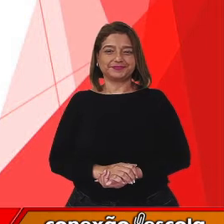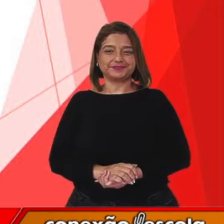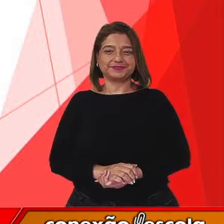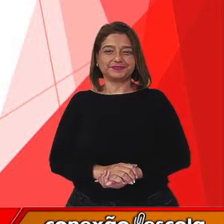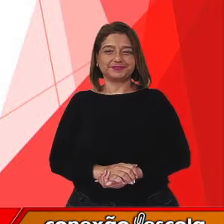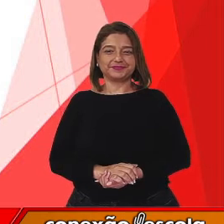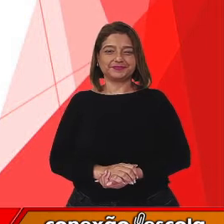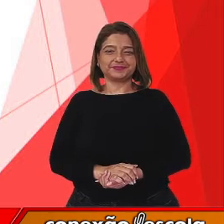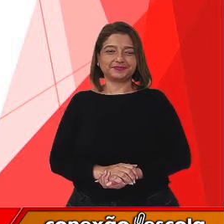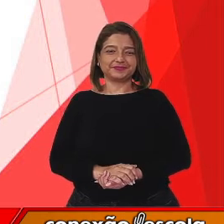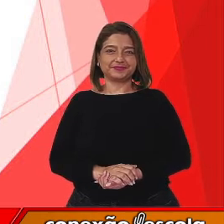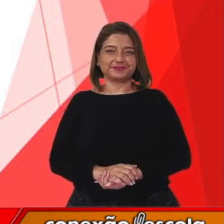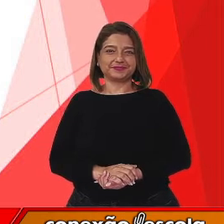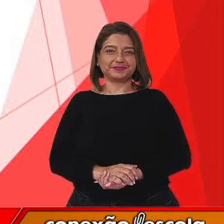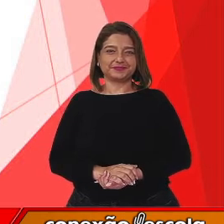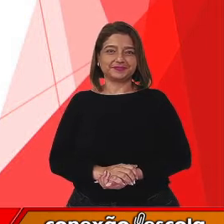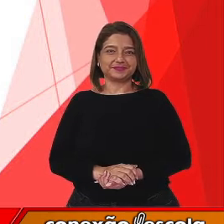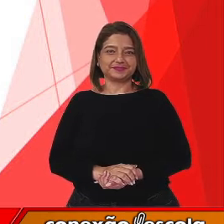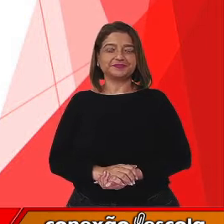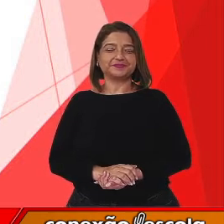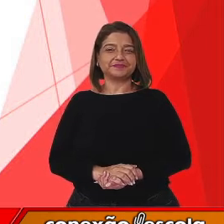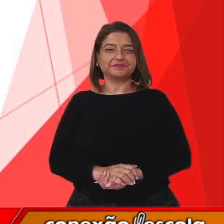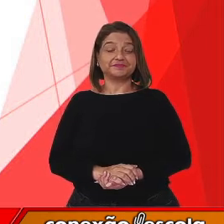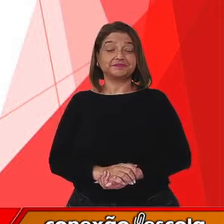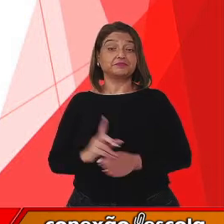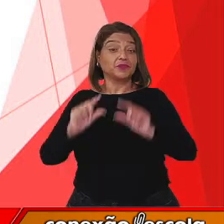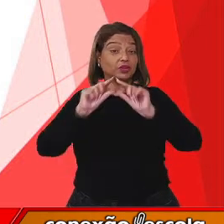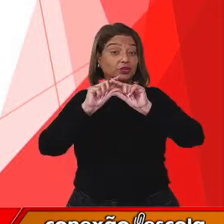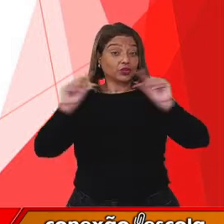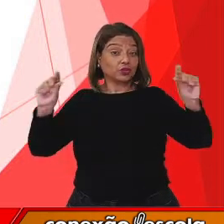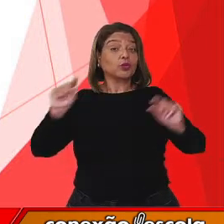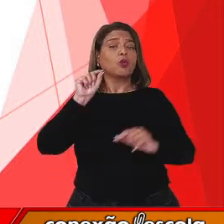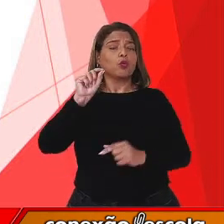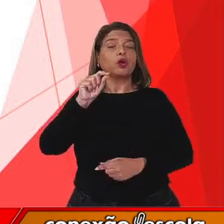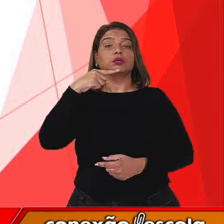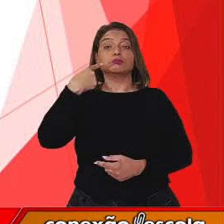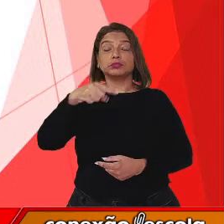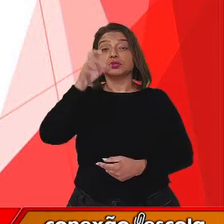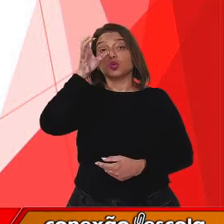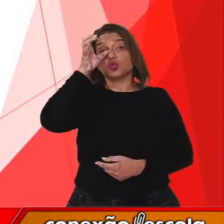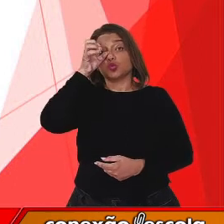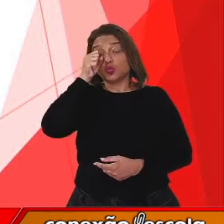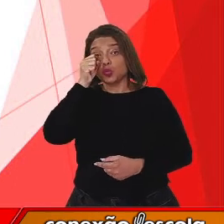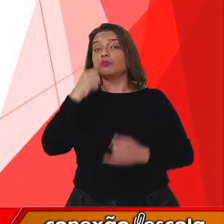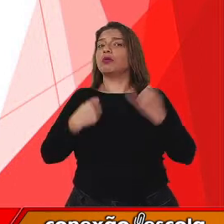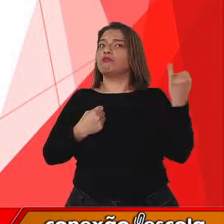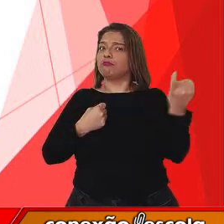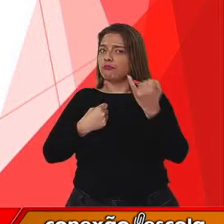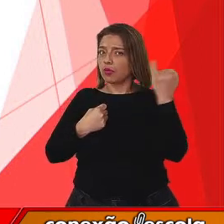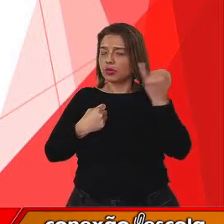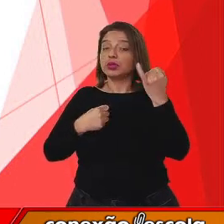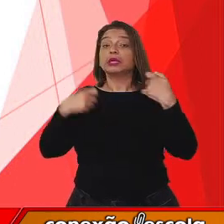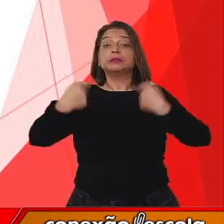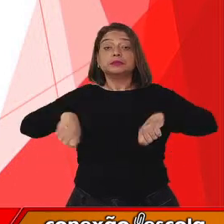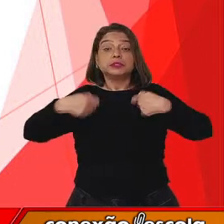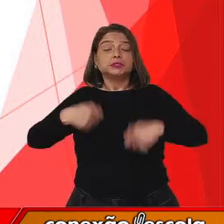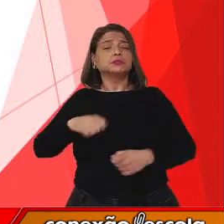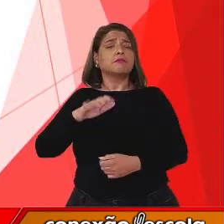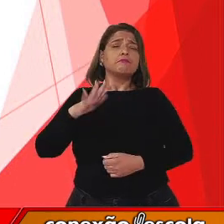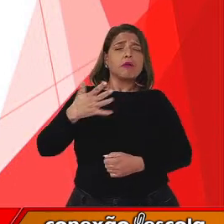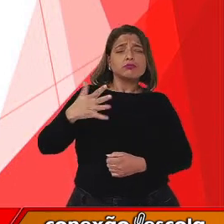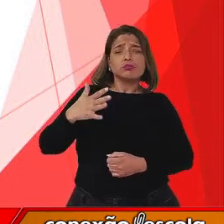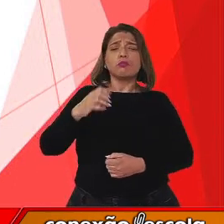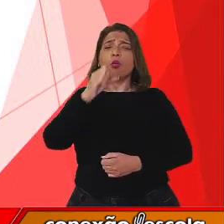to 10 hours sleep every night. Então, o sono é muito importante, né? Durma pelo